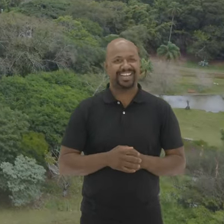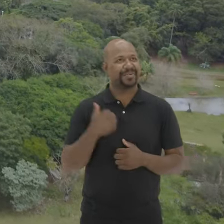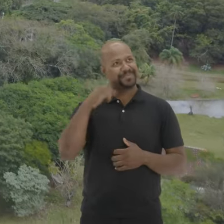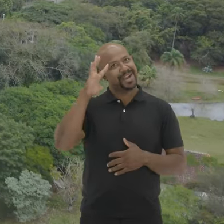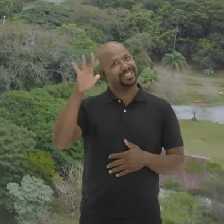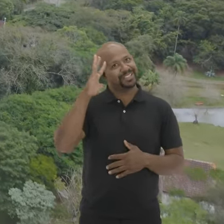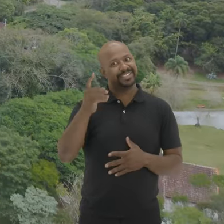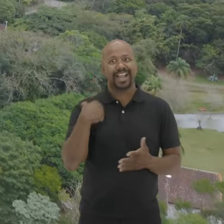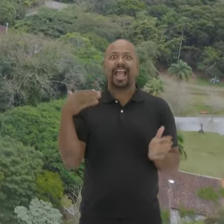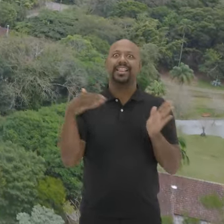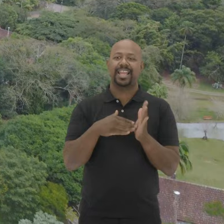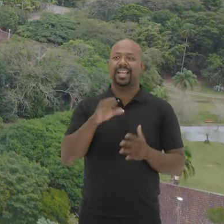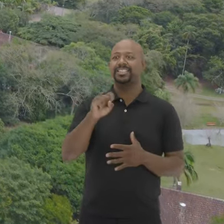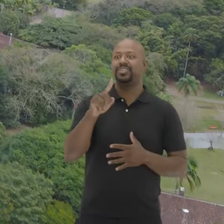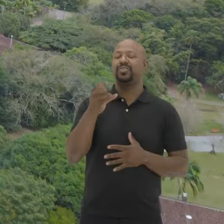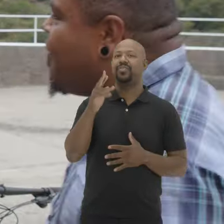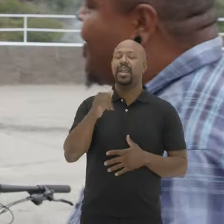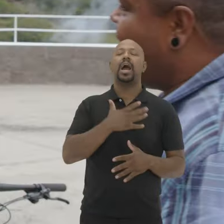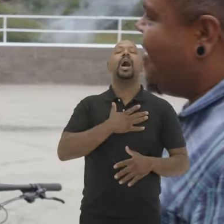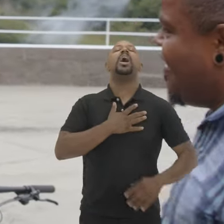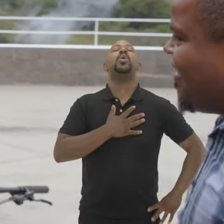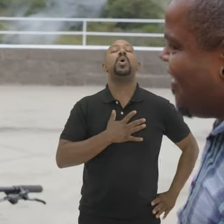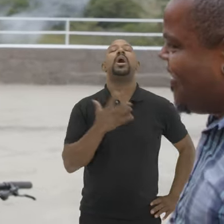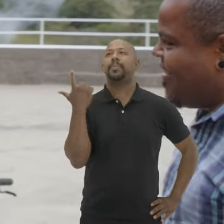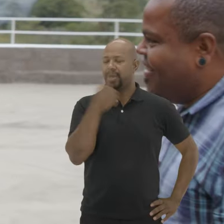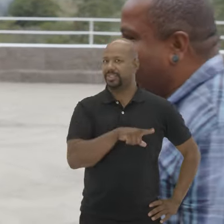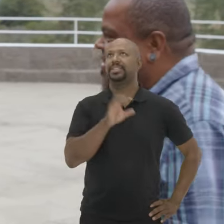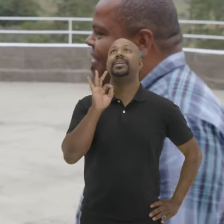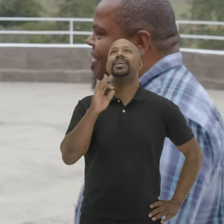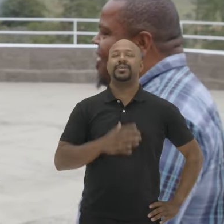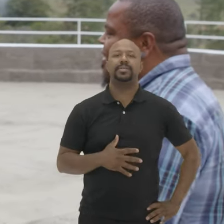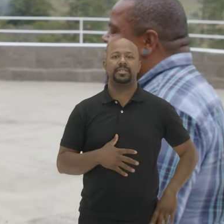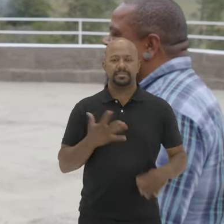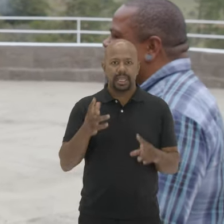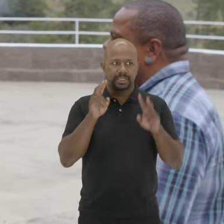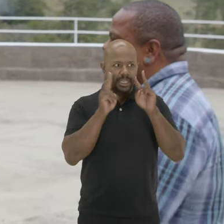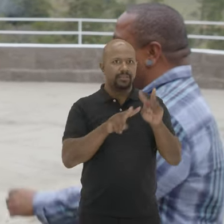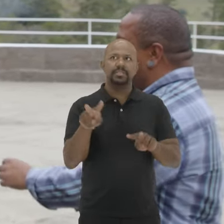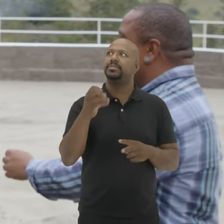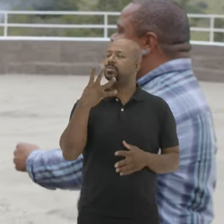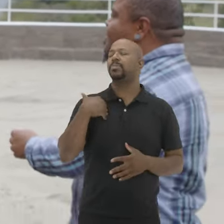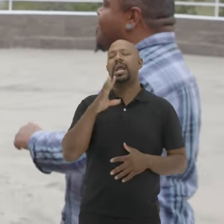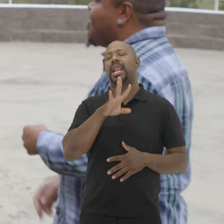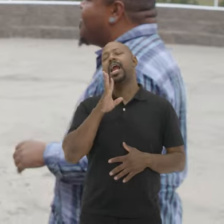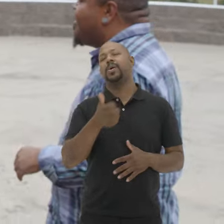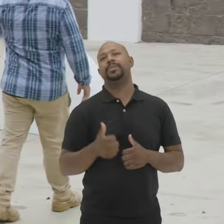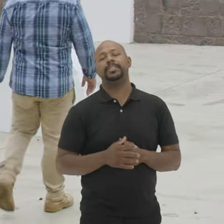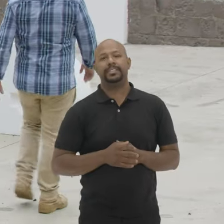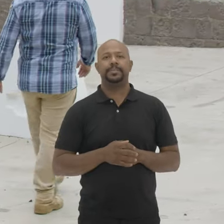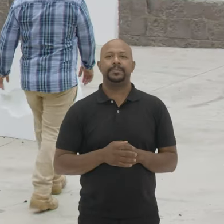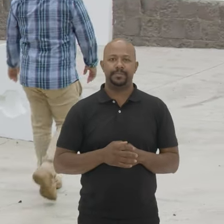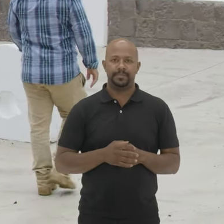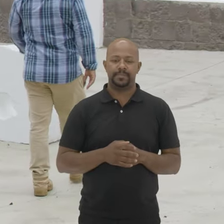Tu imagina até a Silveira, né? Ah, morri, mas cheguei. Chegou, mas a visão compensa. É, muito legal. Eles andam